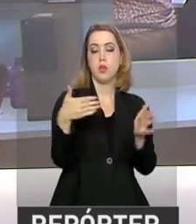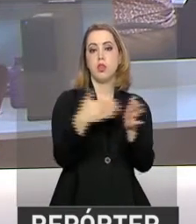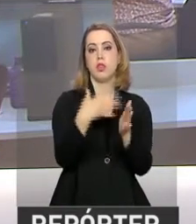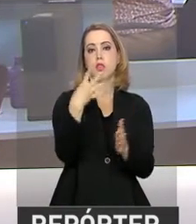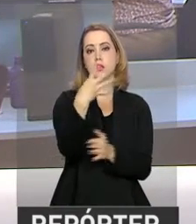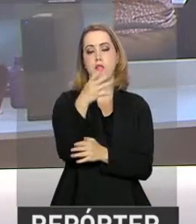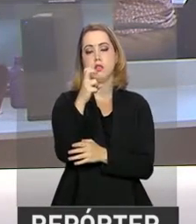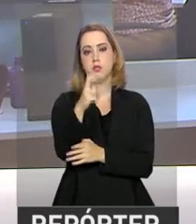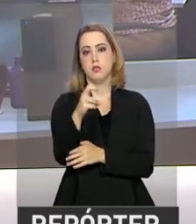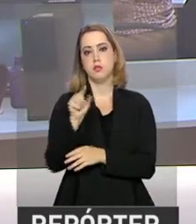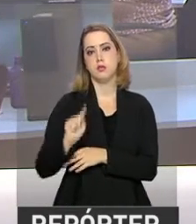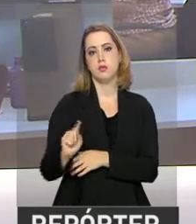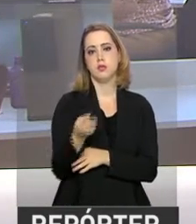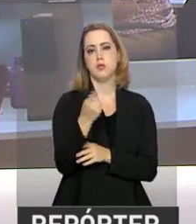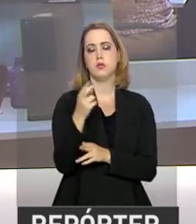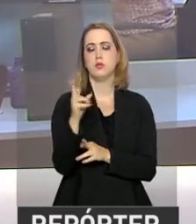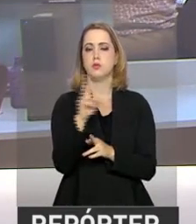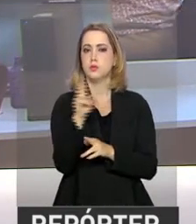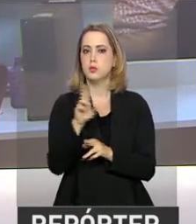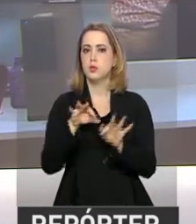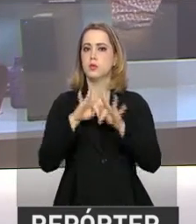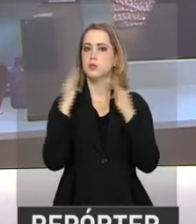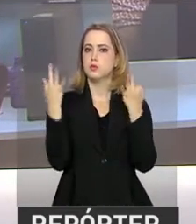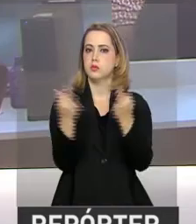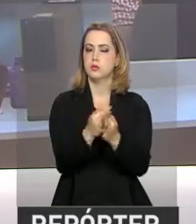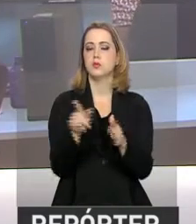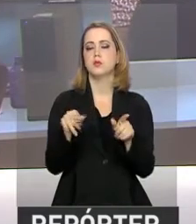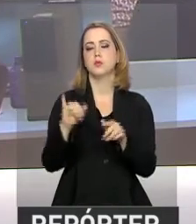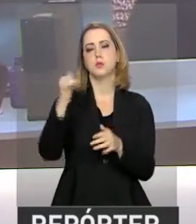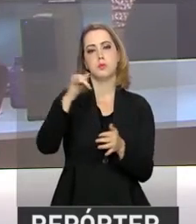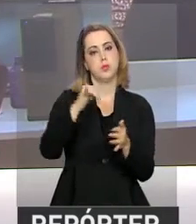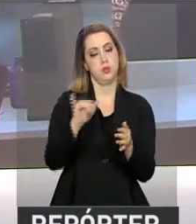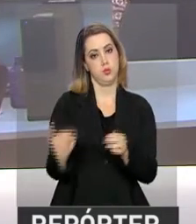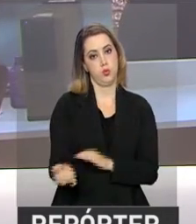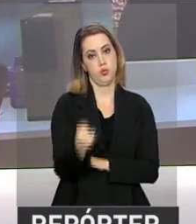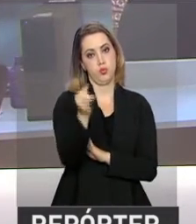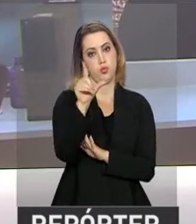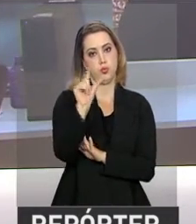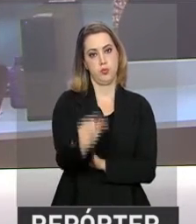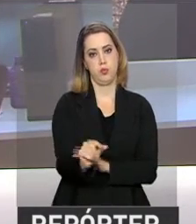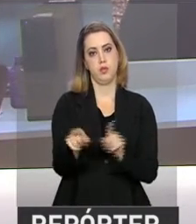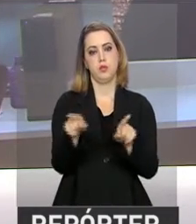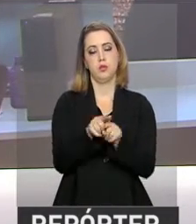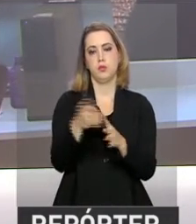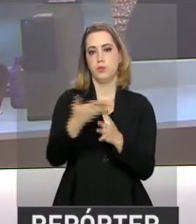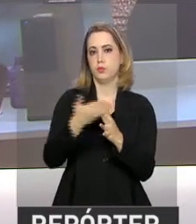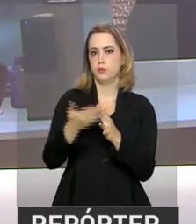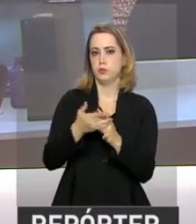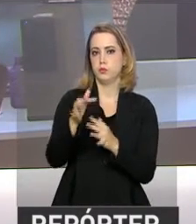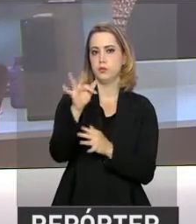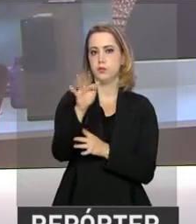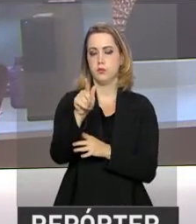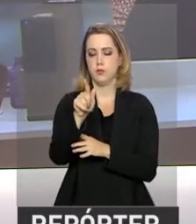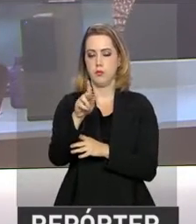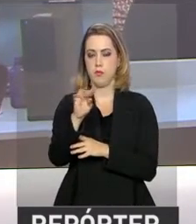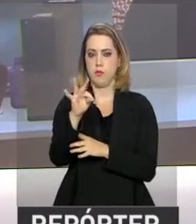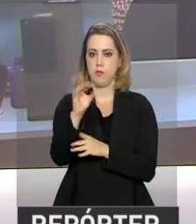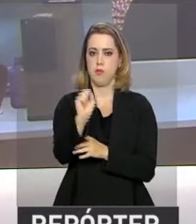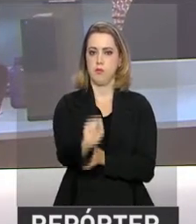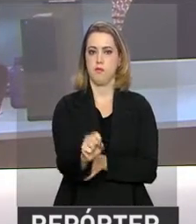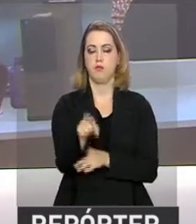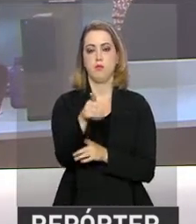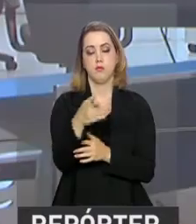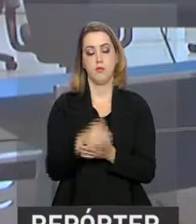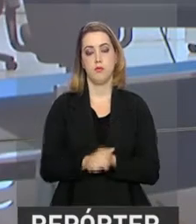45 mil reais por família além de juros reduzidos para o financiamento pelo fgts o fundo de garantia do tempo